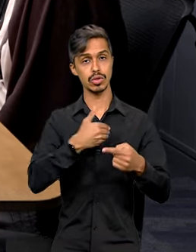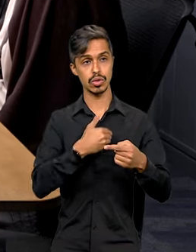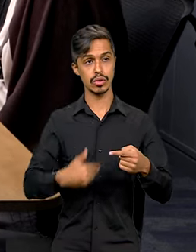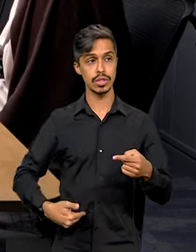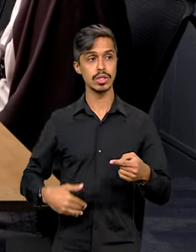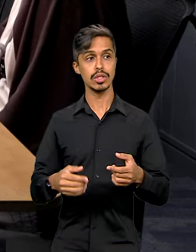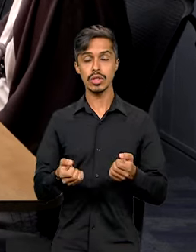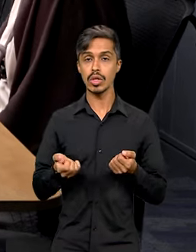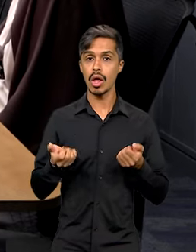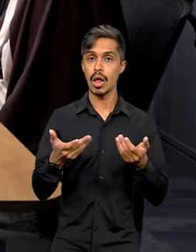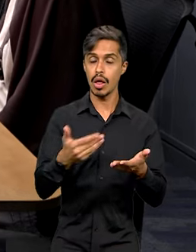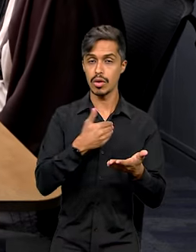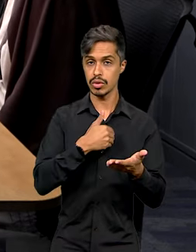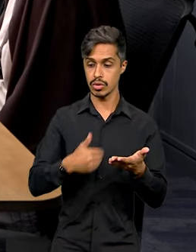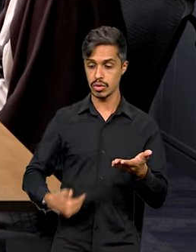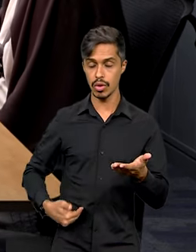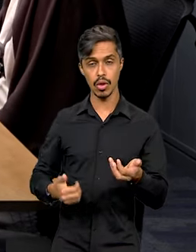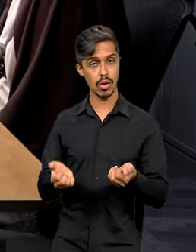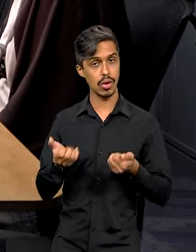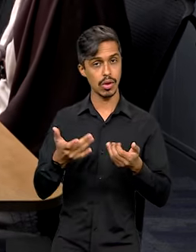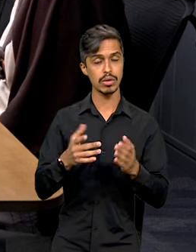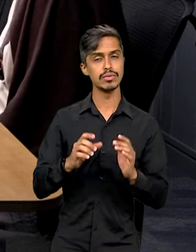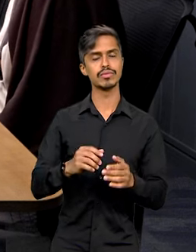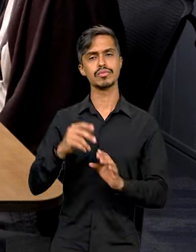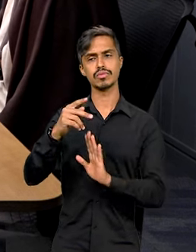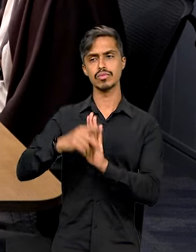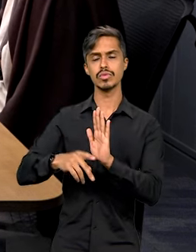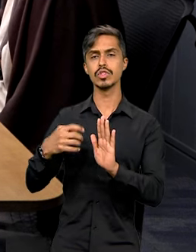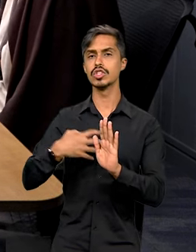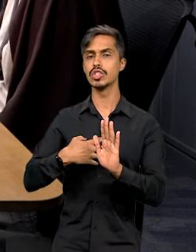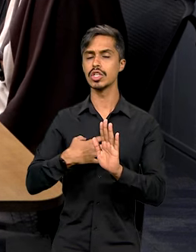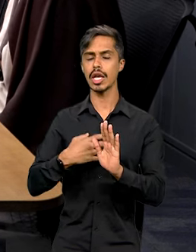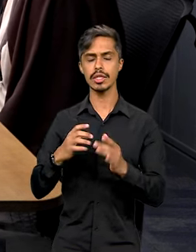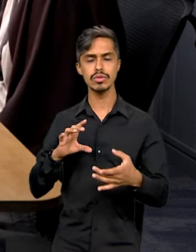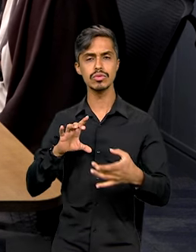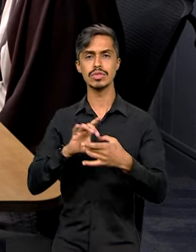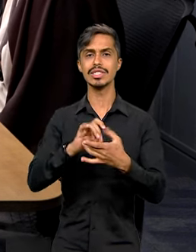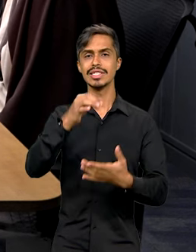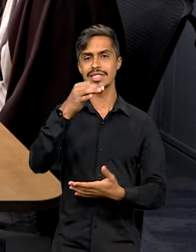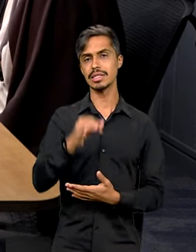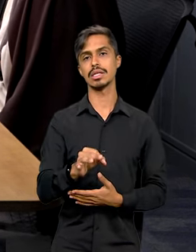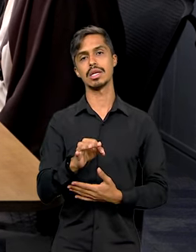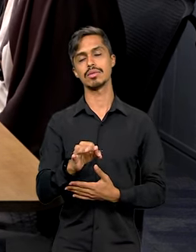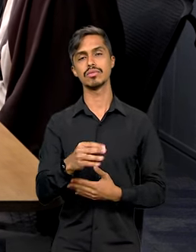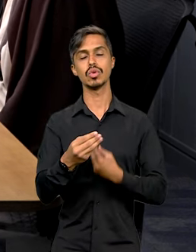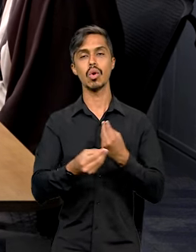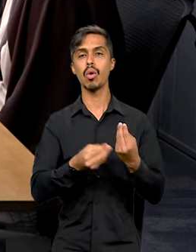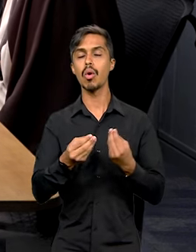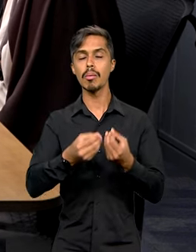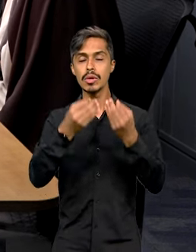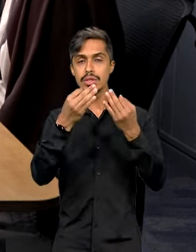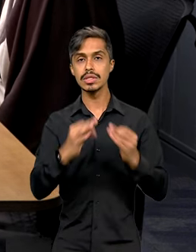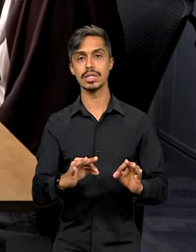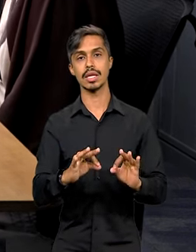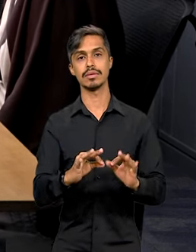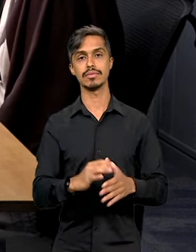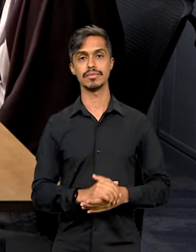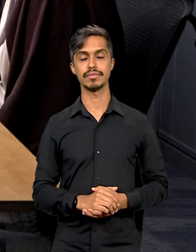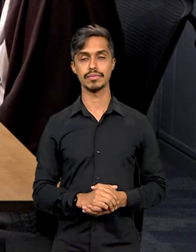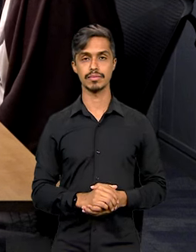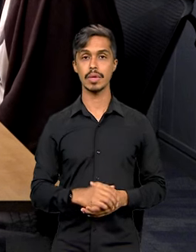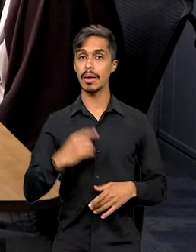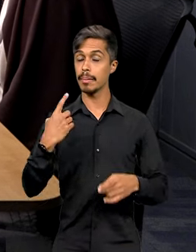políticas públicas e de uma oferta pública para tratar o programa eh da forma como ele tem que ser tratado da forma como ele tem que ser